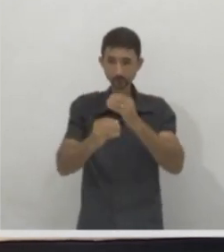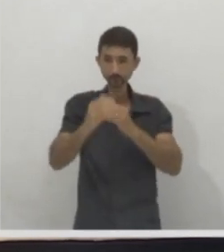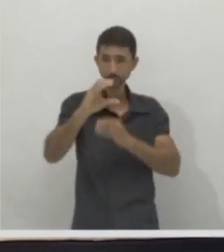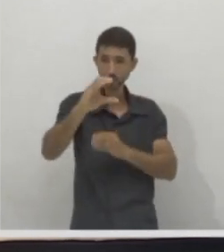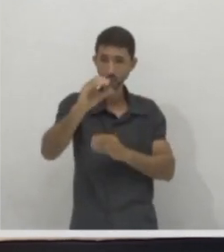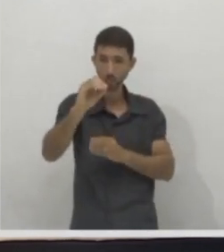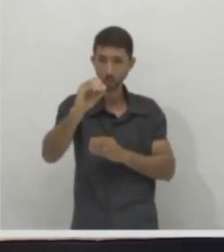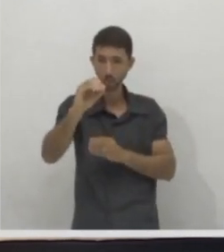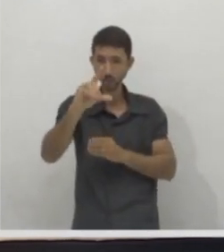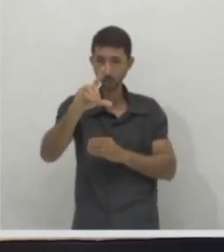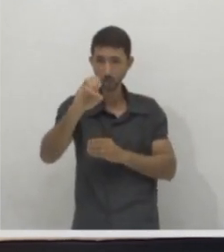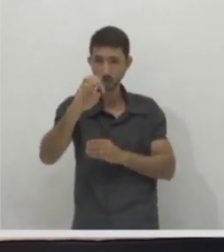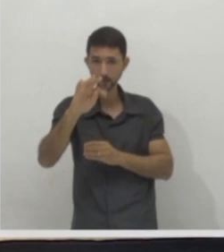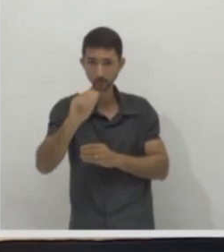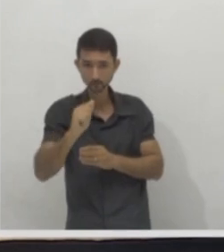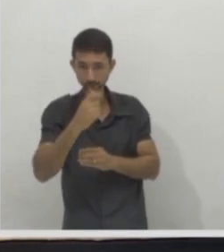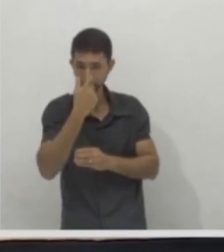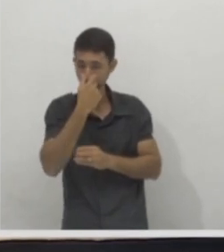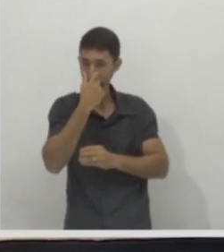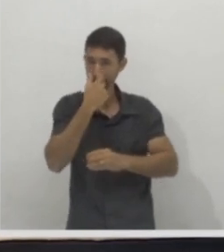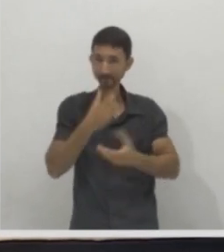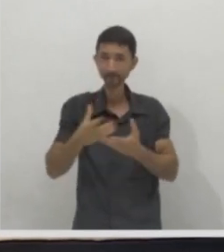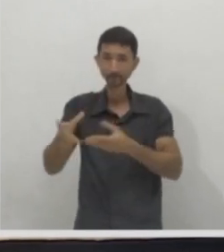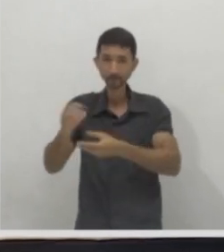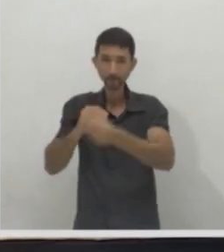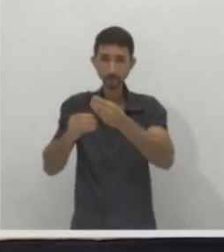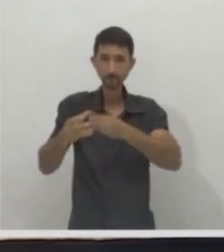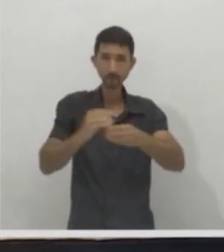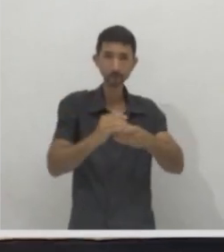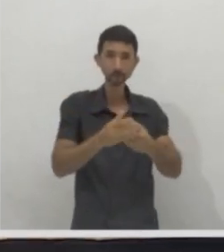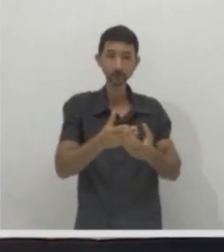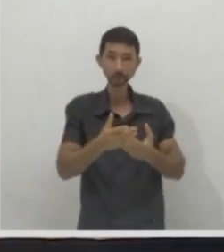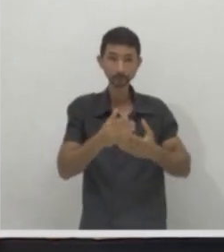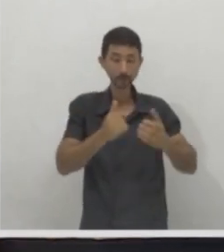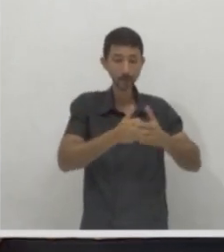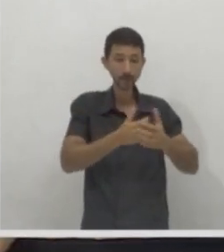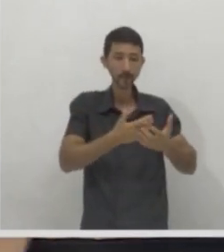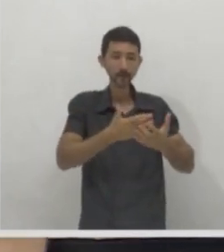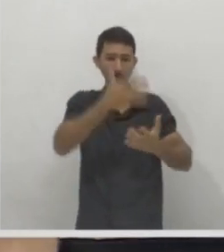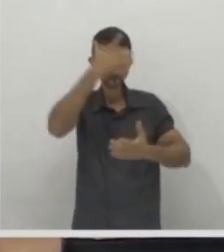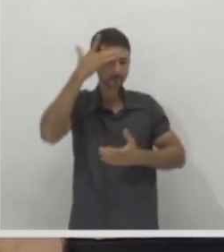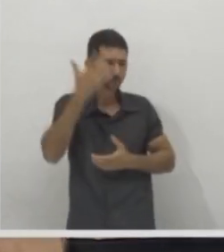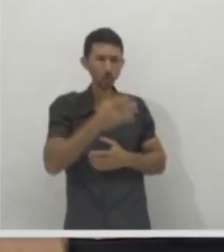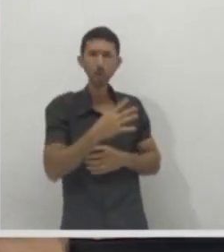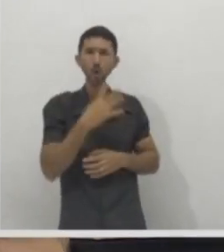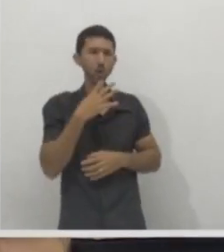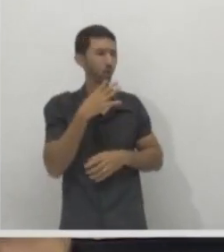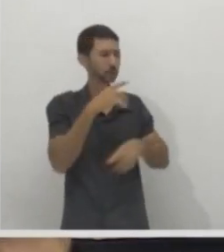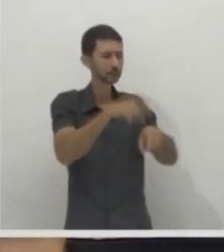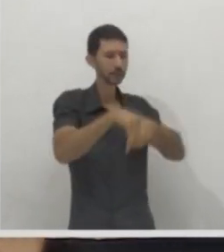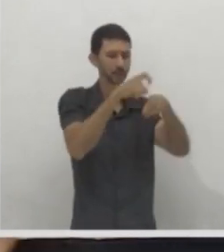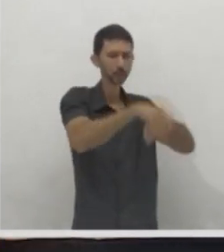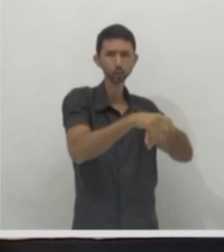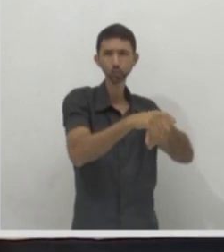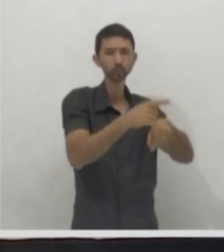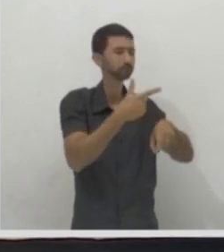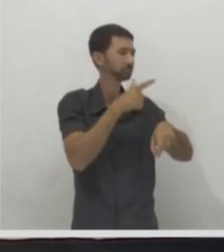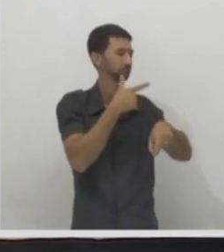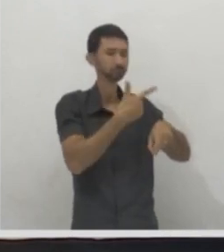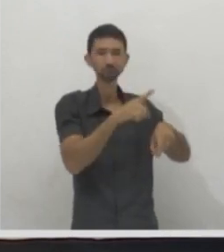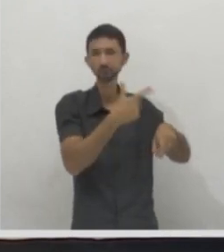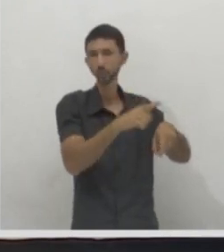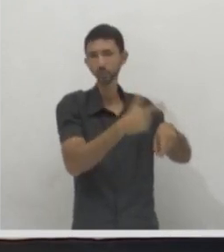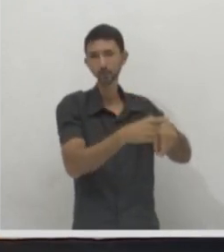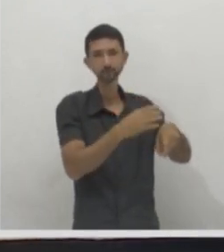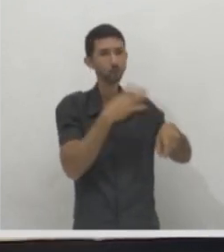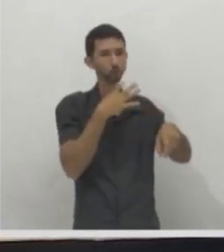a agricultura. Não conhecem a agricultura, então eles vão, através da caça, da pesca e da